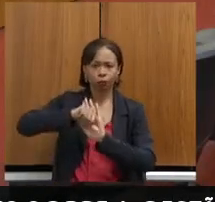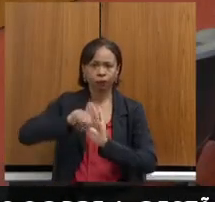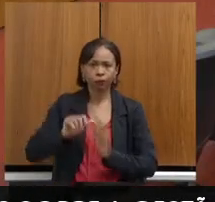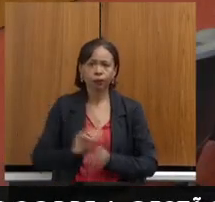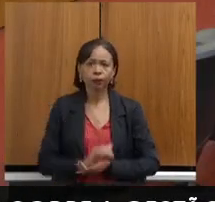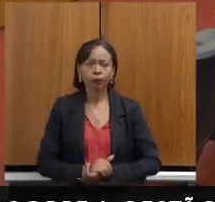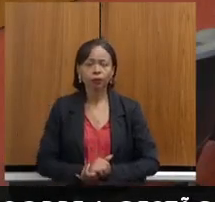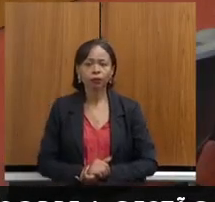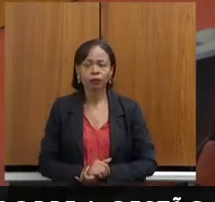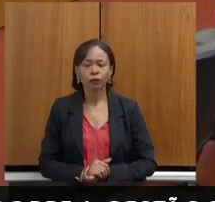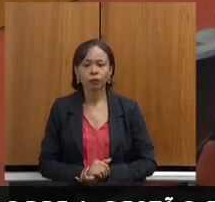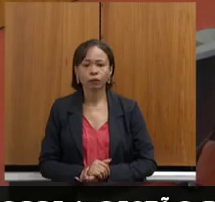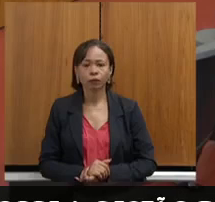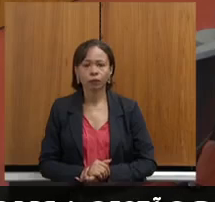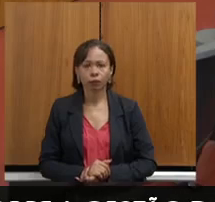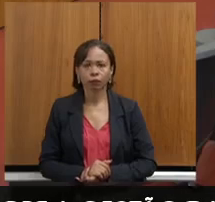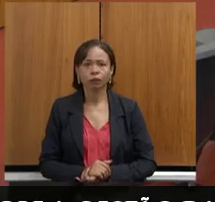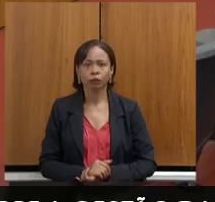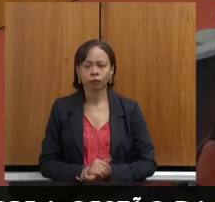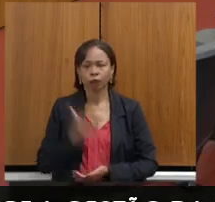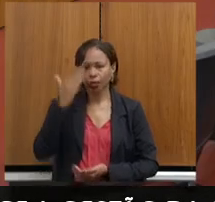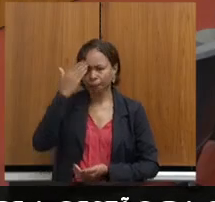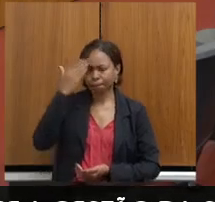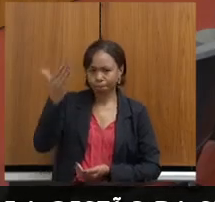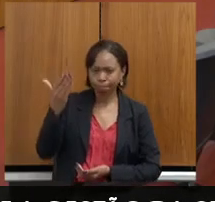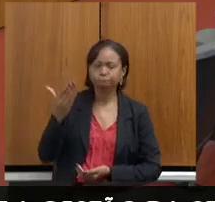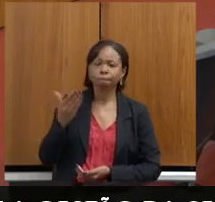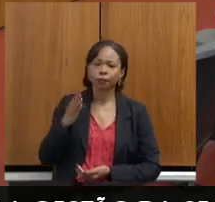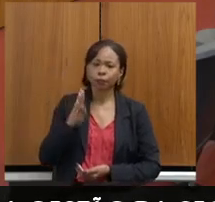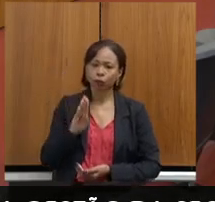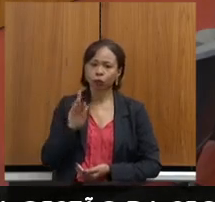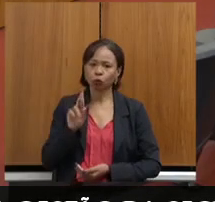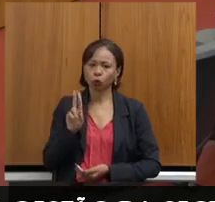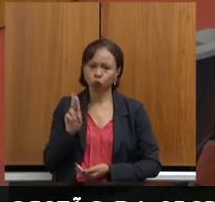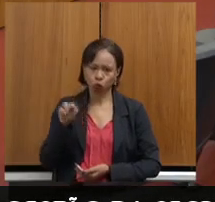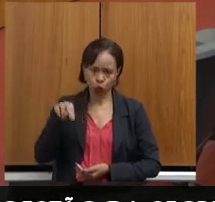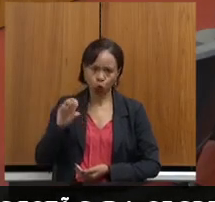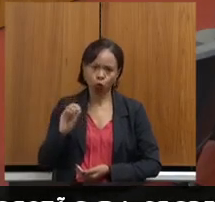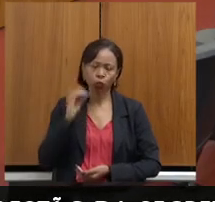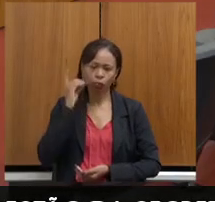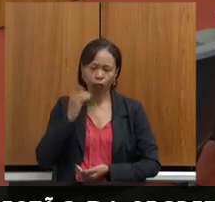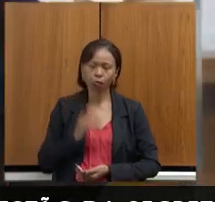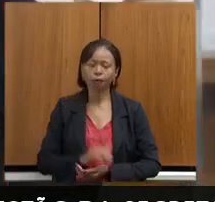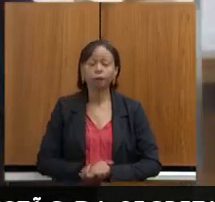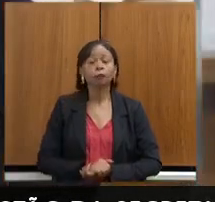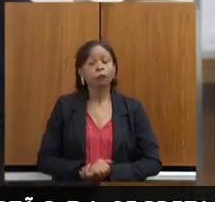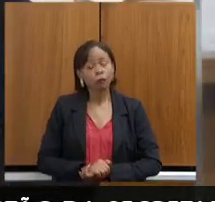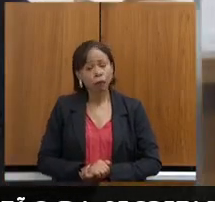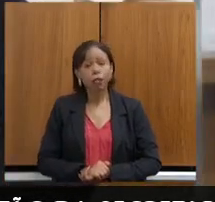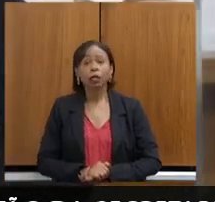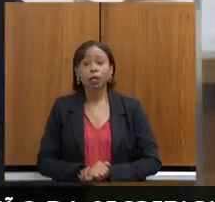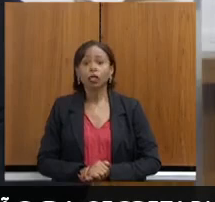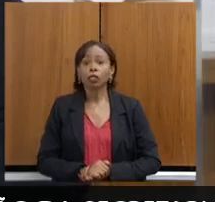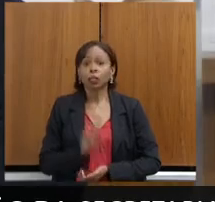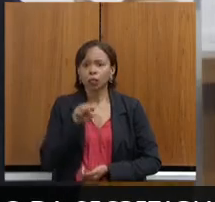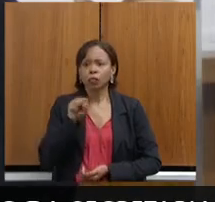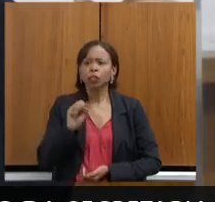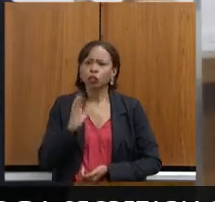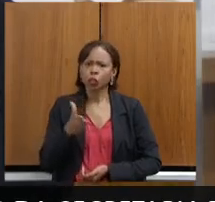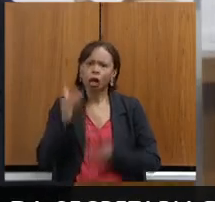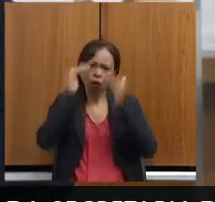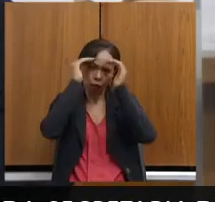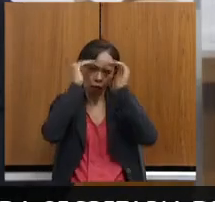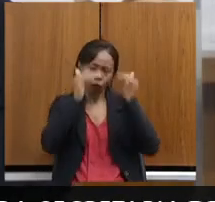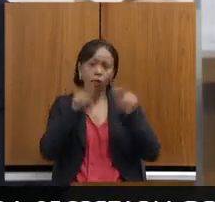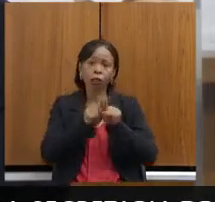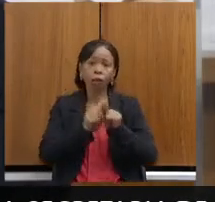o secretário sobre a palavra disso agradeço mais aí o nosso querido amigo deputado Bruno ainda Ué não só deputado acatou mas